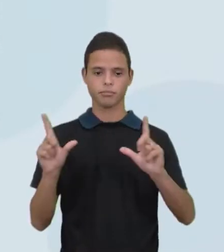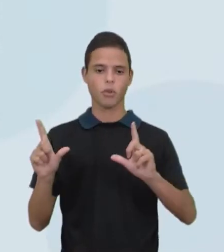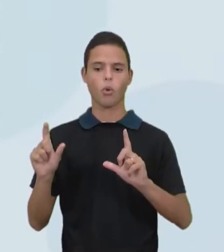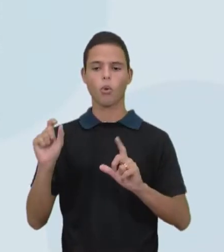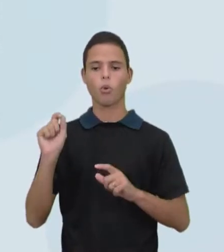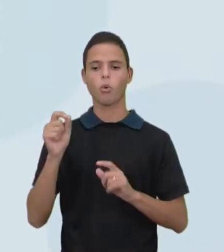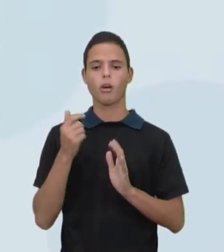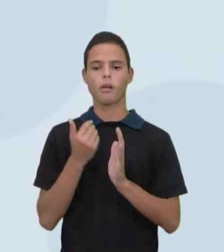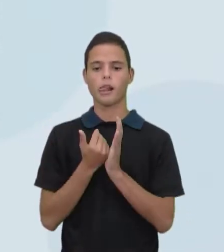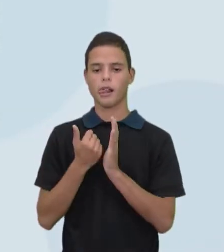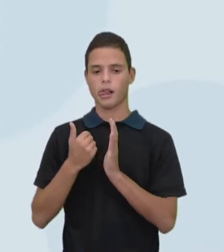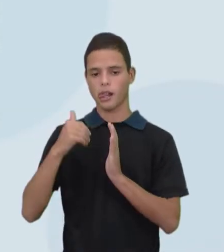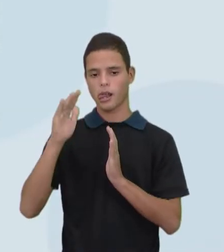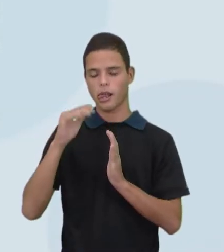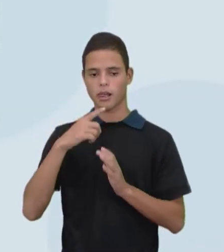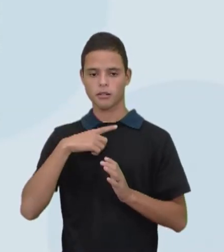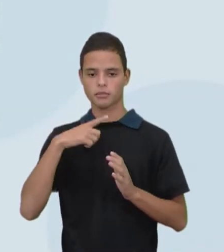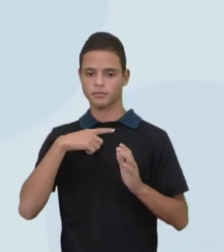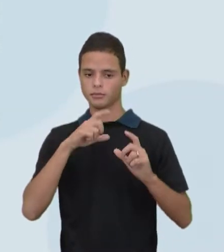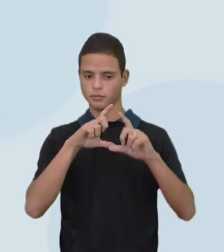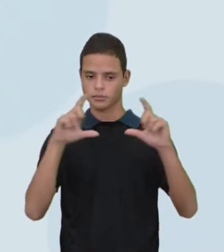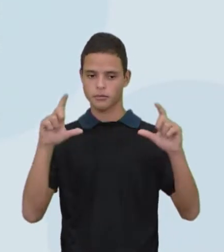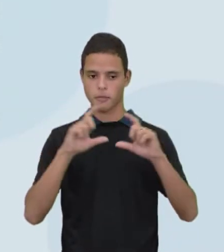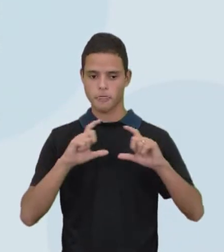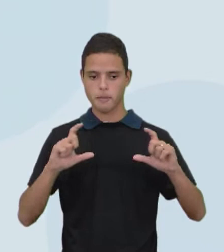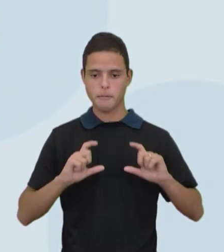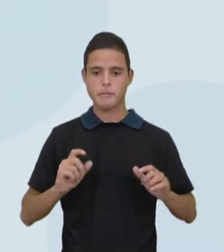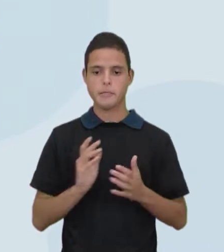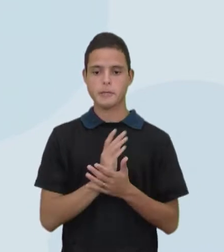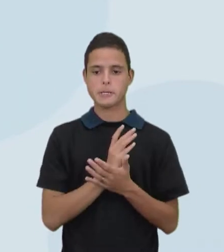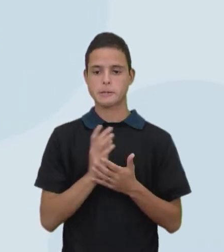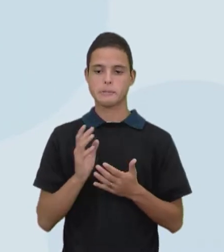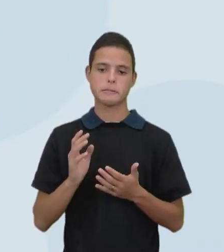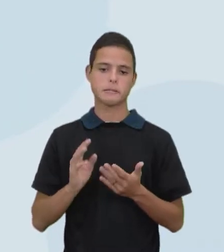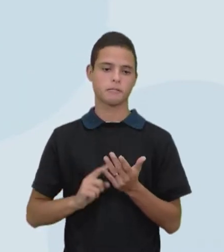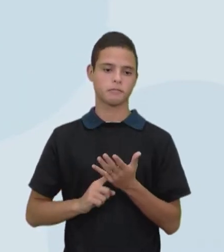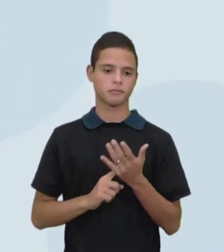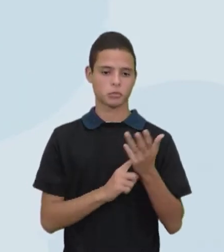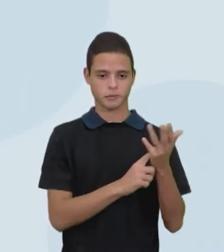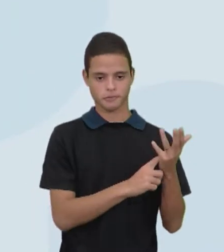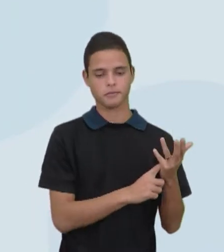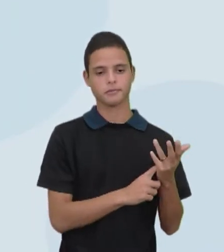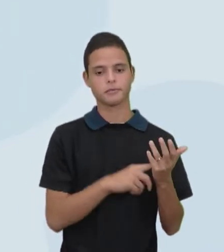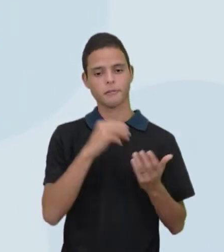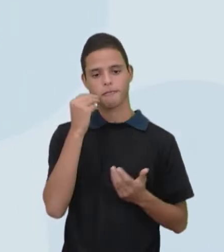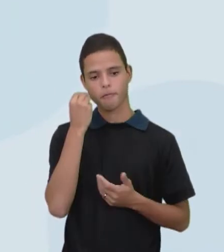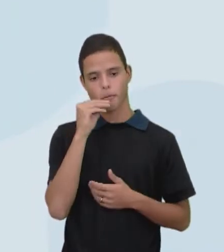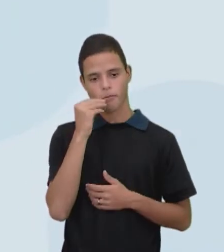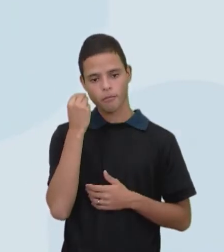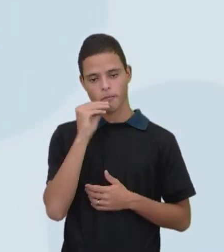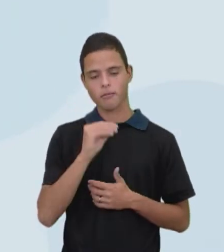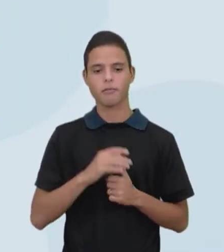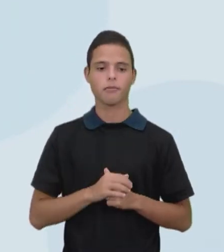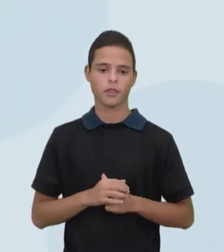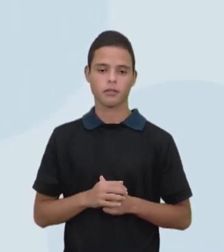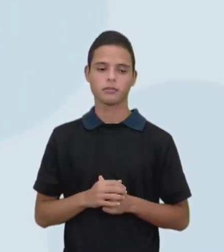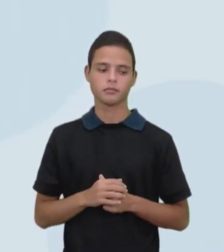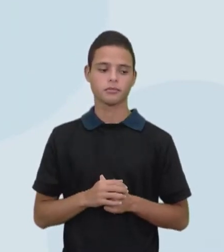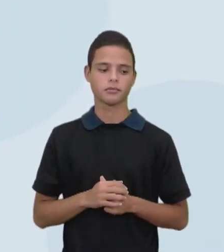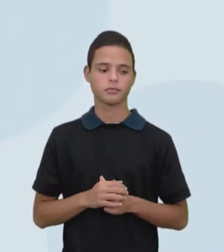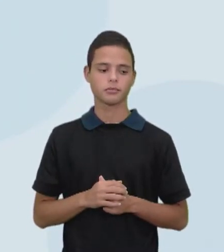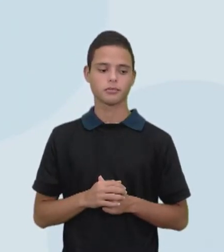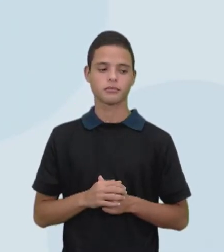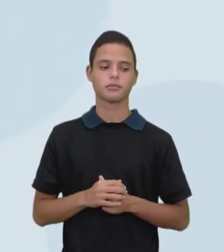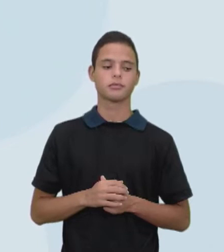mais tem nesse artigo, ó. Algumas tecnologias de aproveitamento. Lembrando mais uma vez que essas coisas